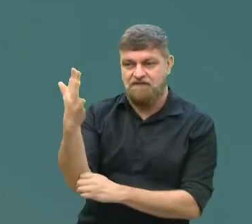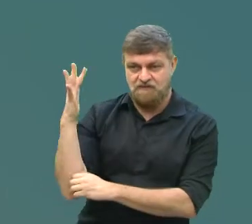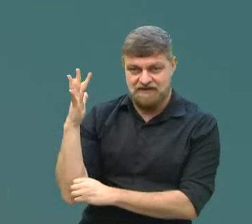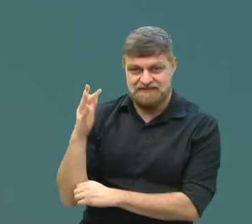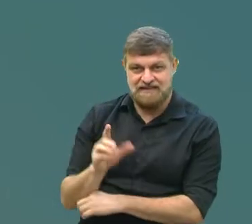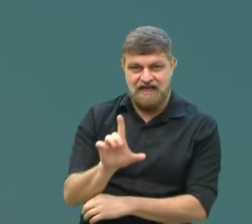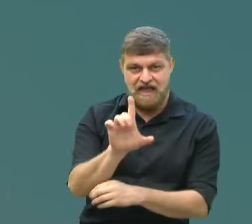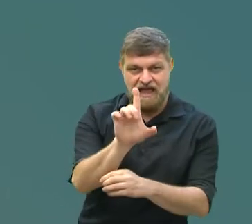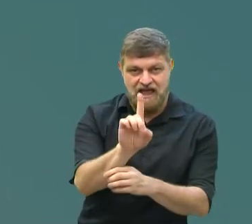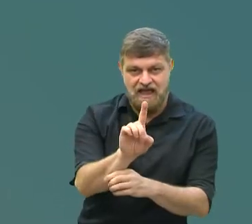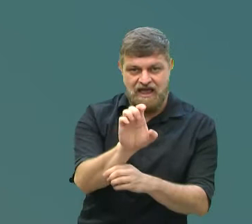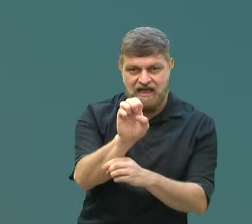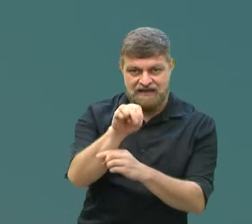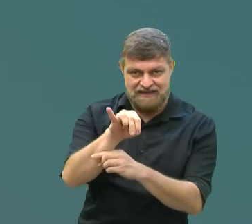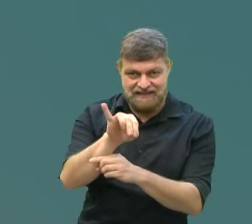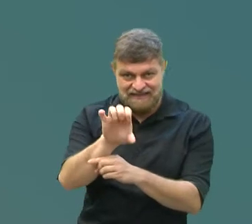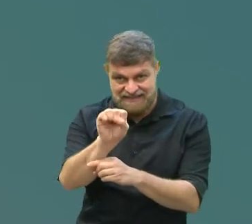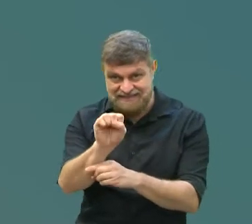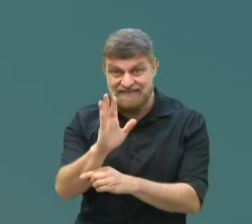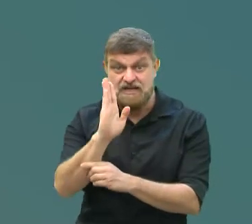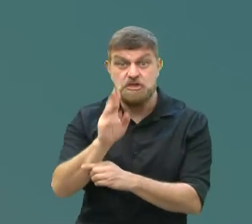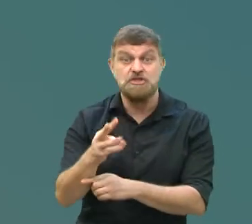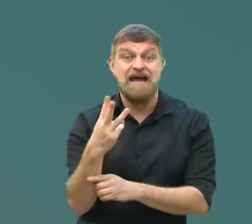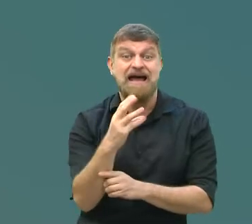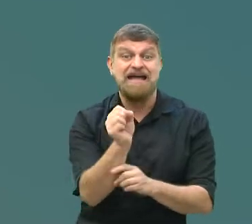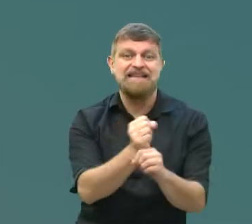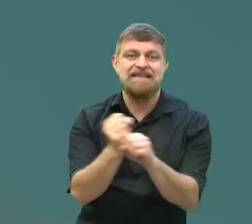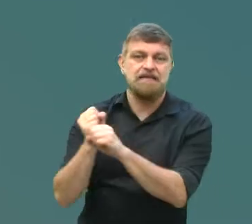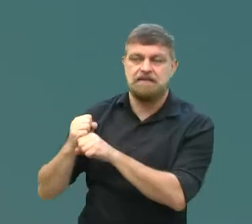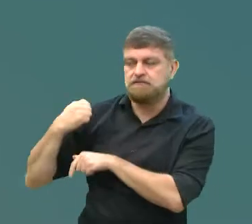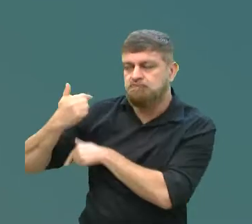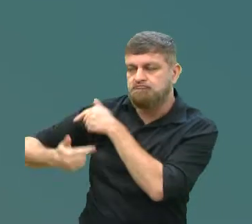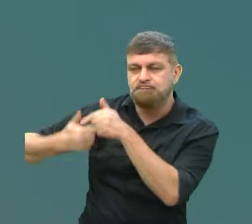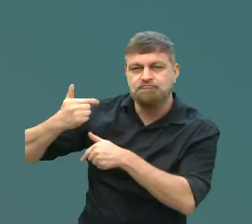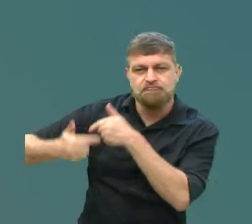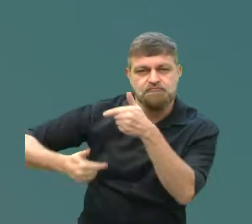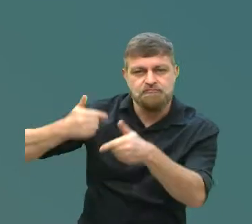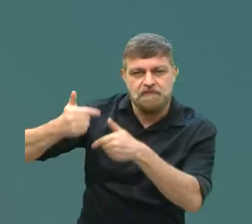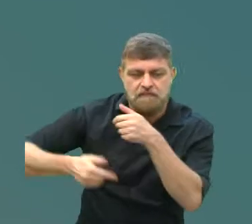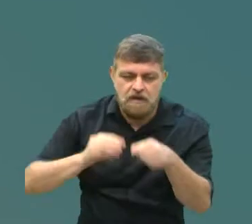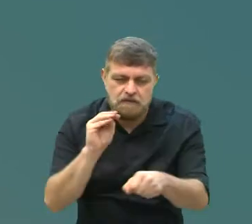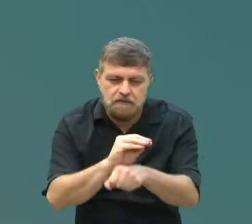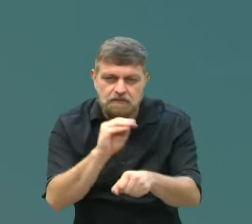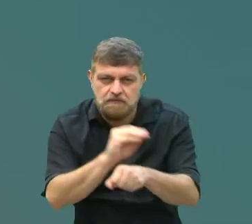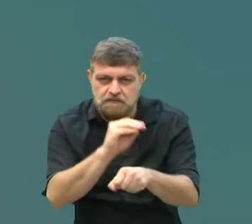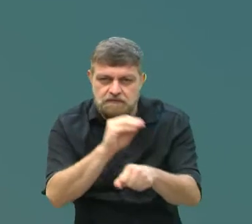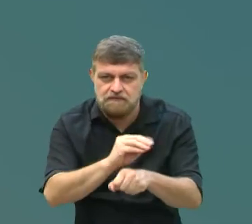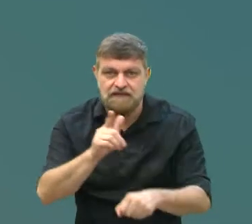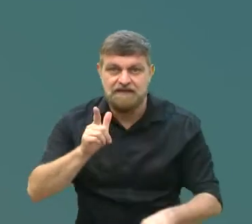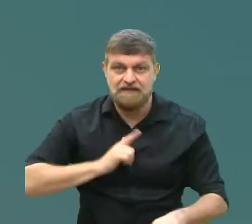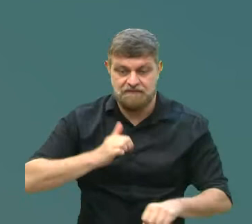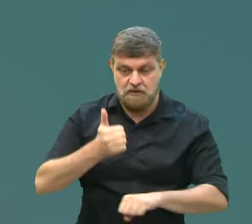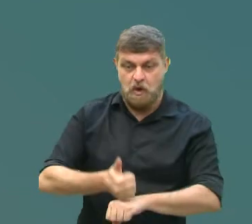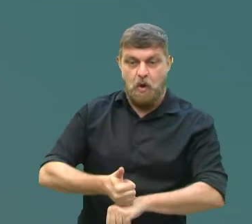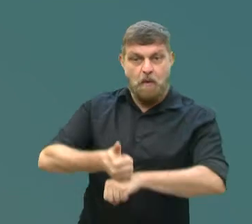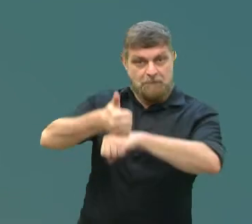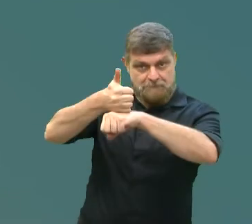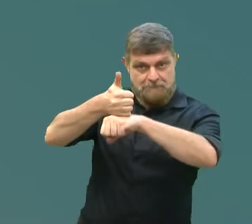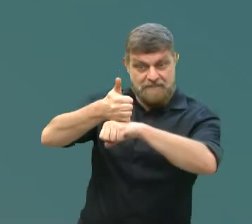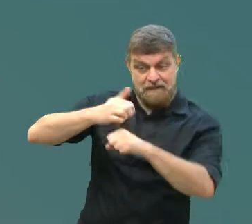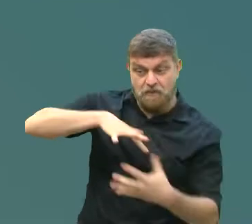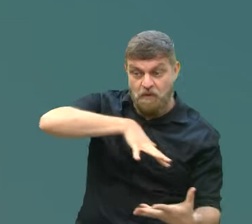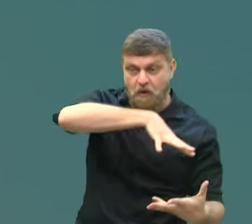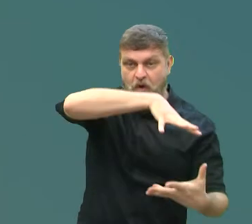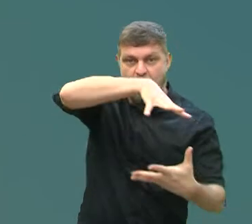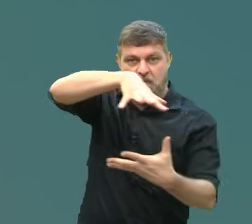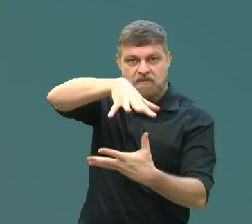que tem mais de 30 anos de atuação nesse trabalho de preservação e que, por esses trabalhos, recebeu um prêmio mundial,